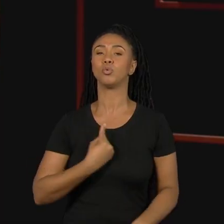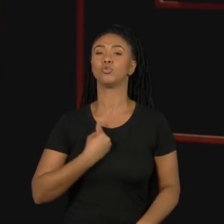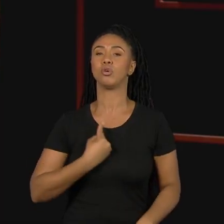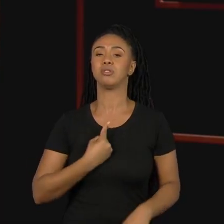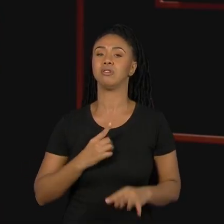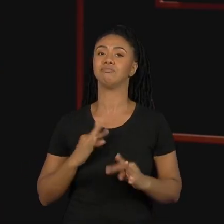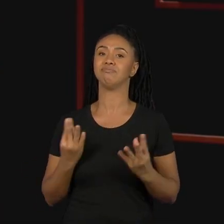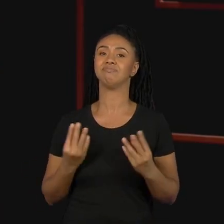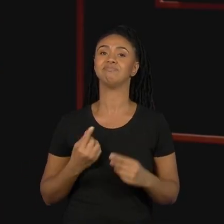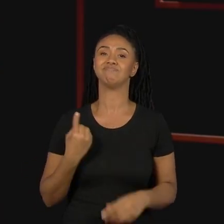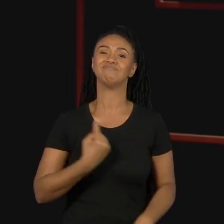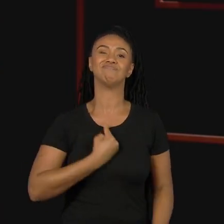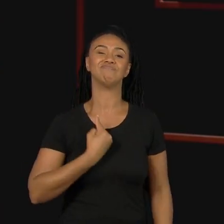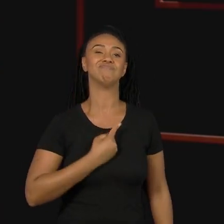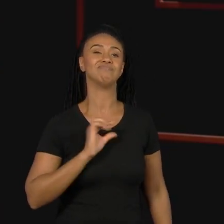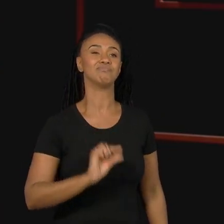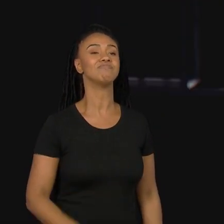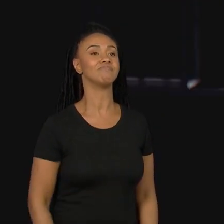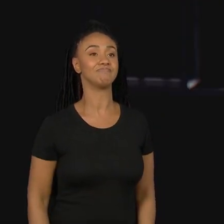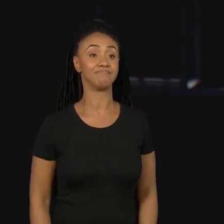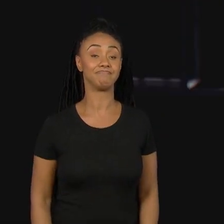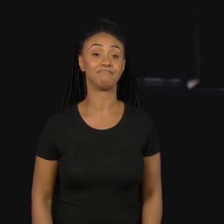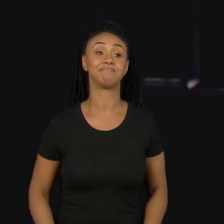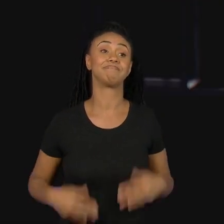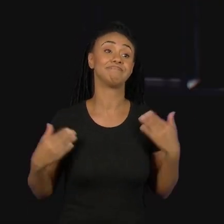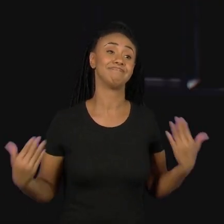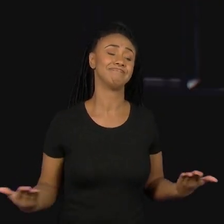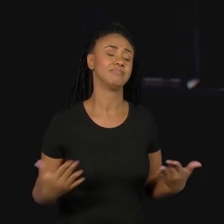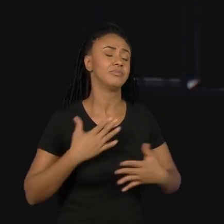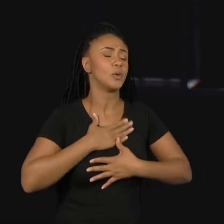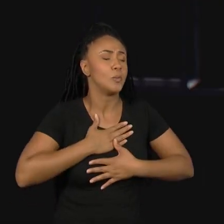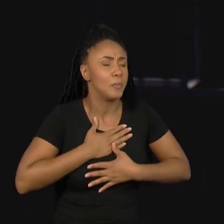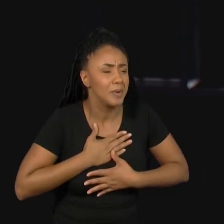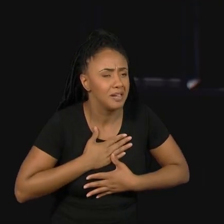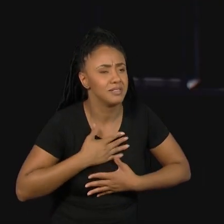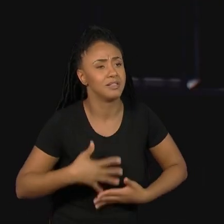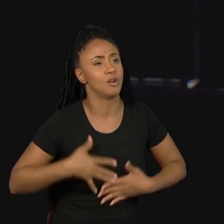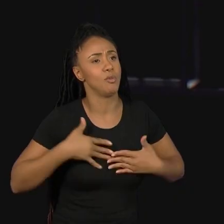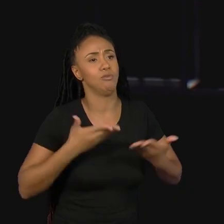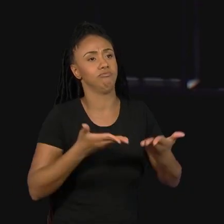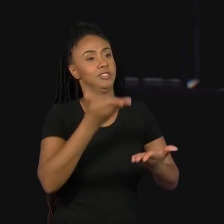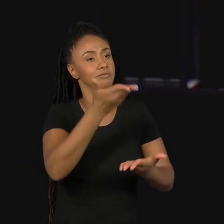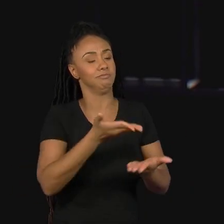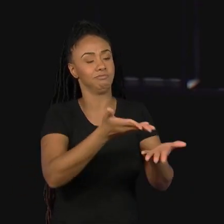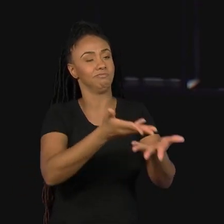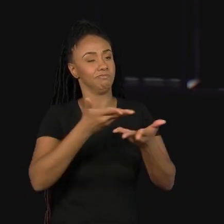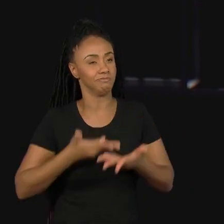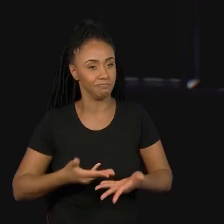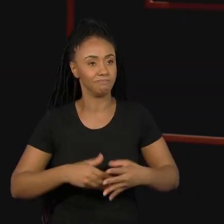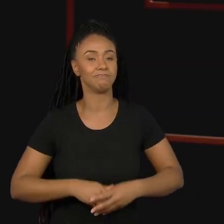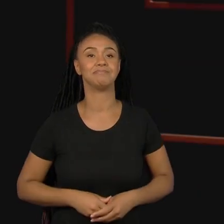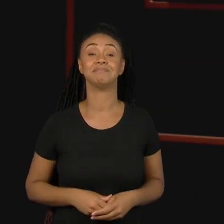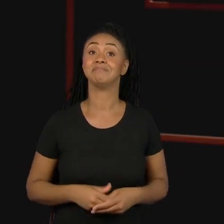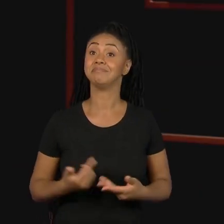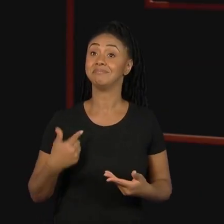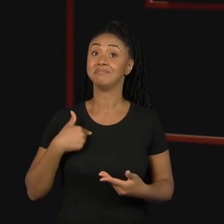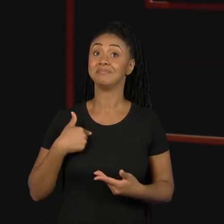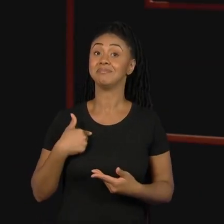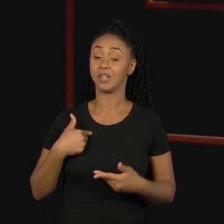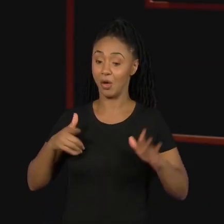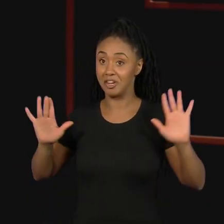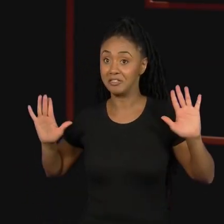Solitário. Solidário. Petkov, foi um prazer, uma honra te receber aqui. Menina, estou saindo ileso,